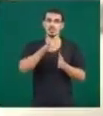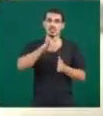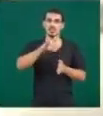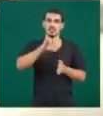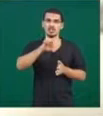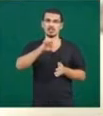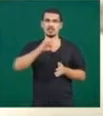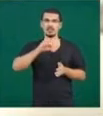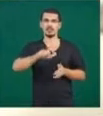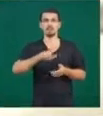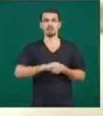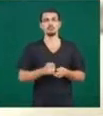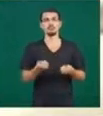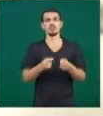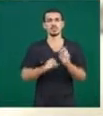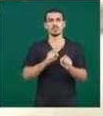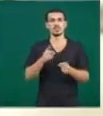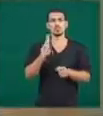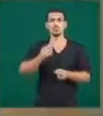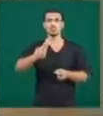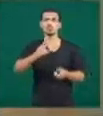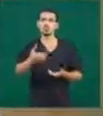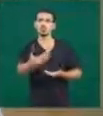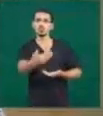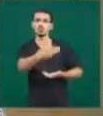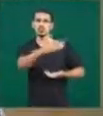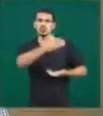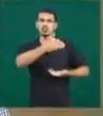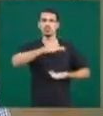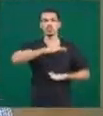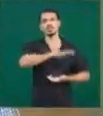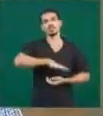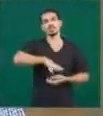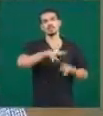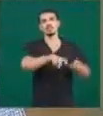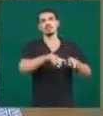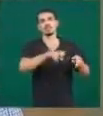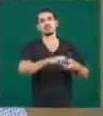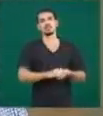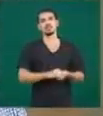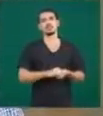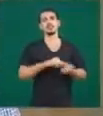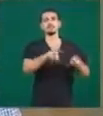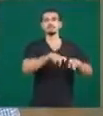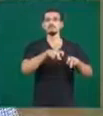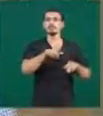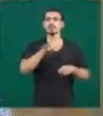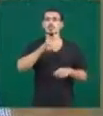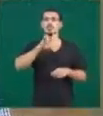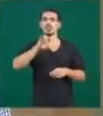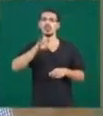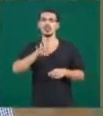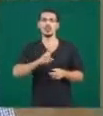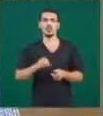de dados na área do agronegócio. A agricultura digital, na verdade, ela não é nenhuma grande novidade. O que